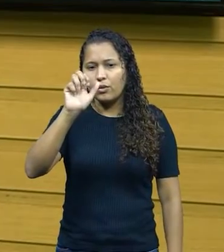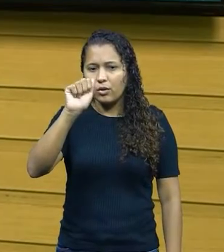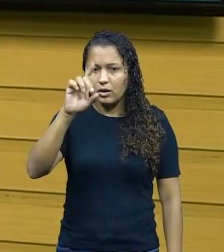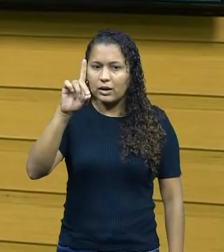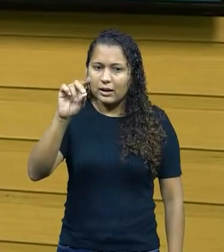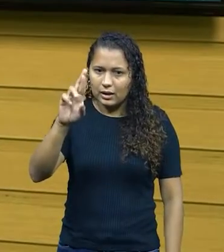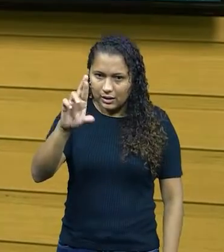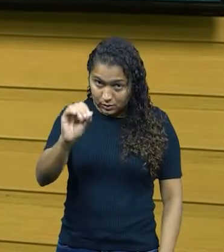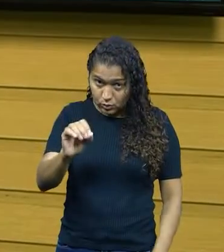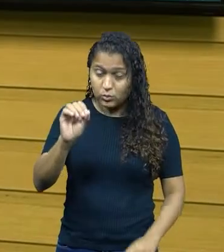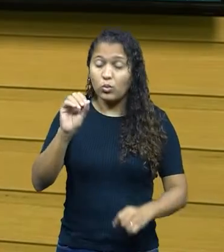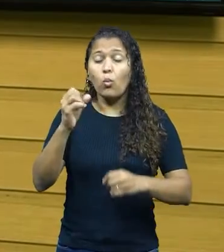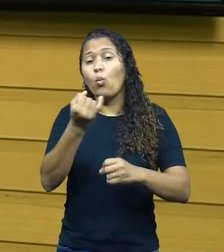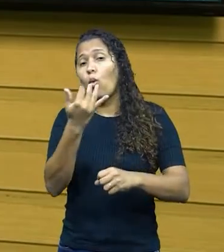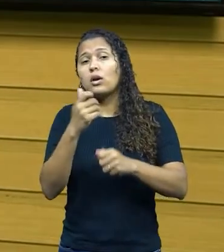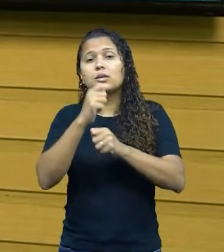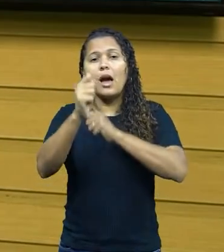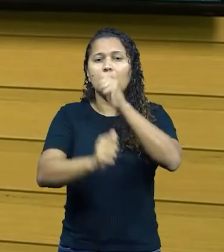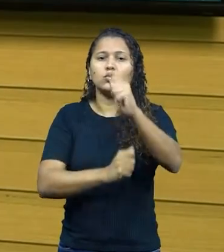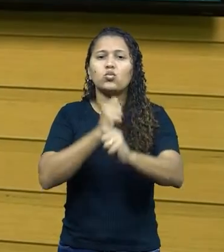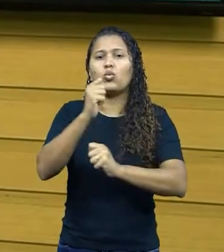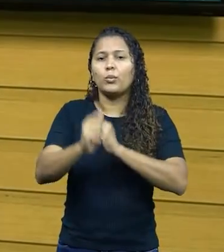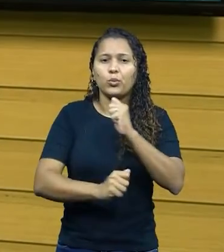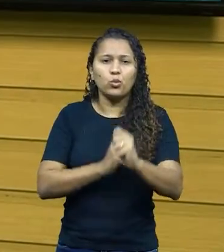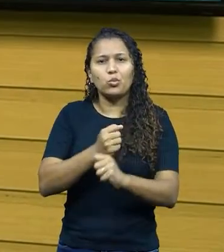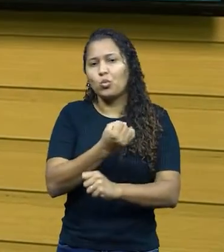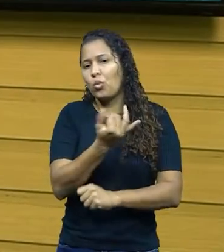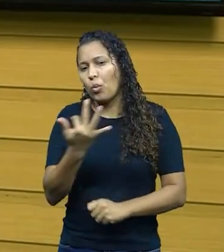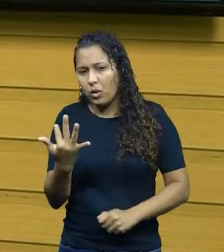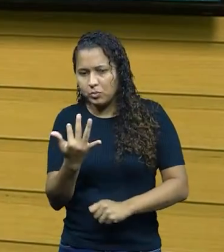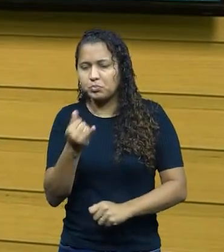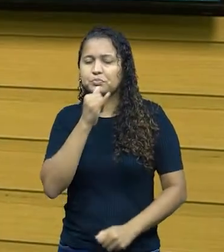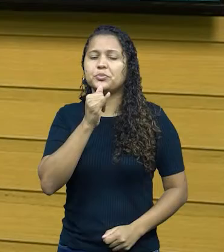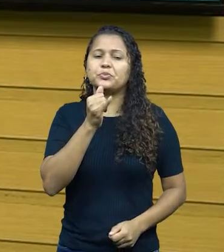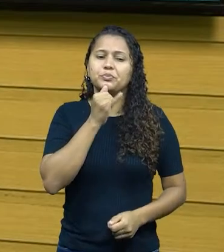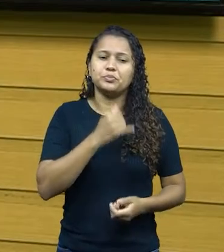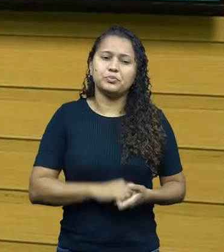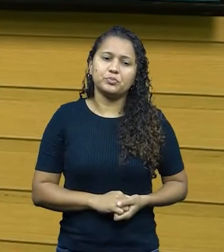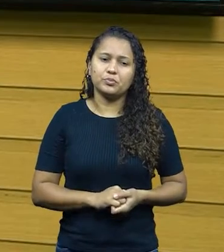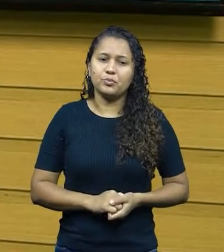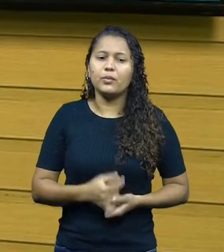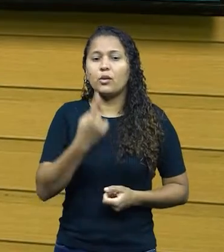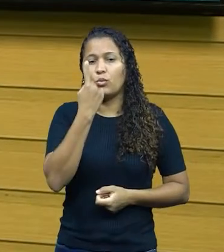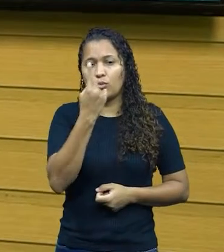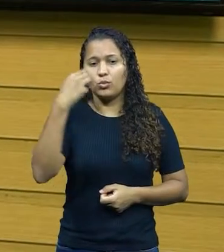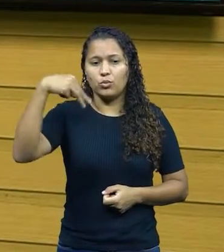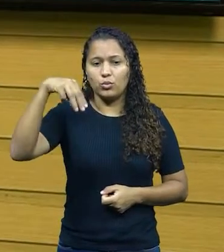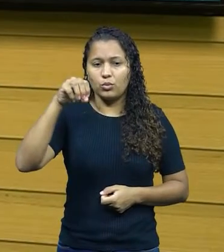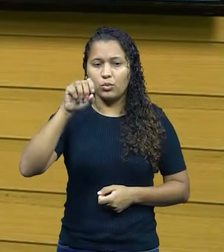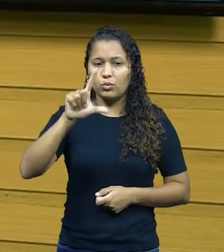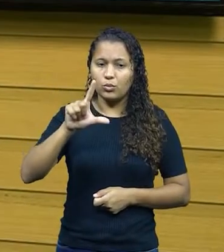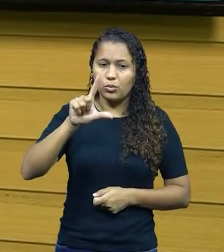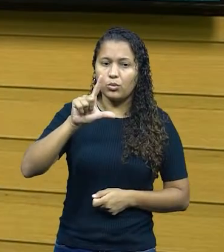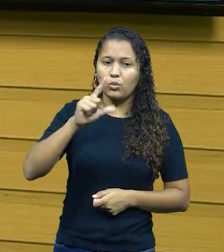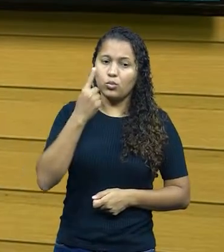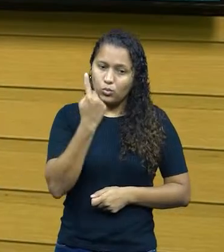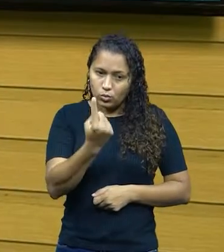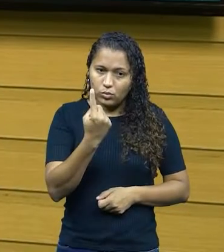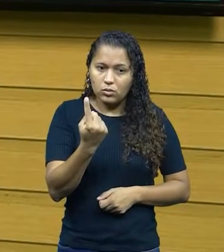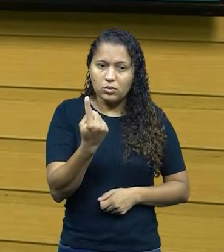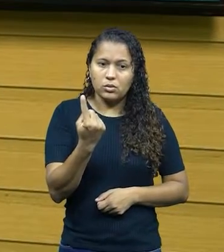átomos tem naquele material. Por exemplo, um mol, ele